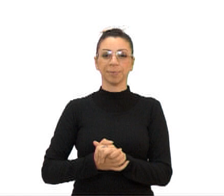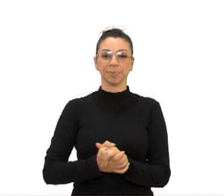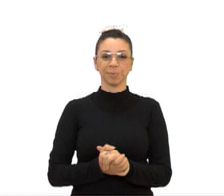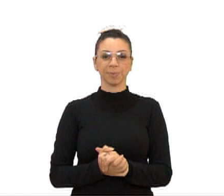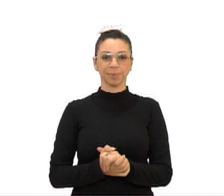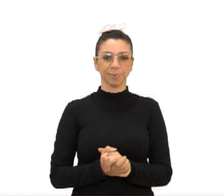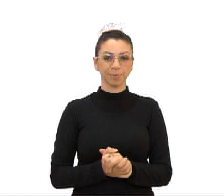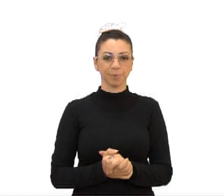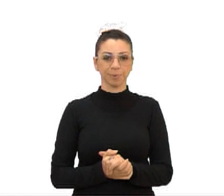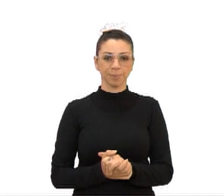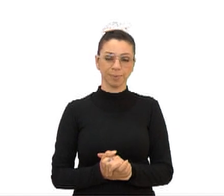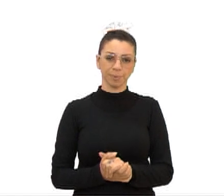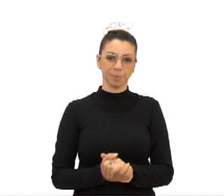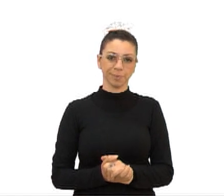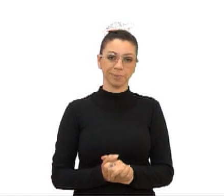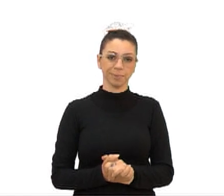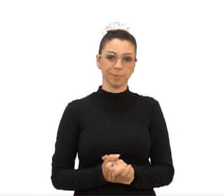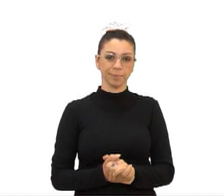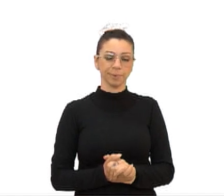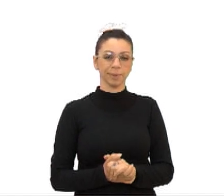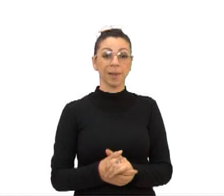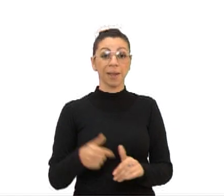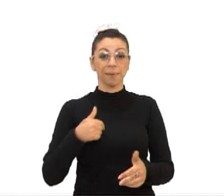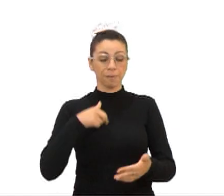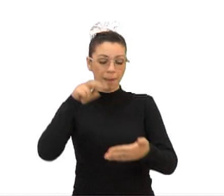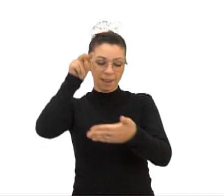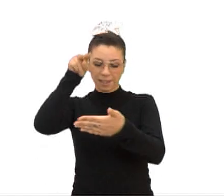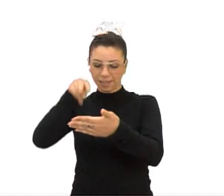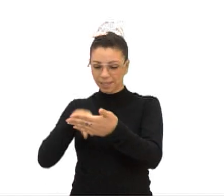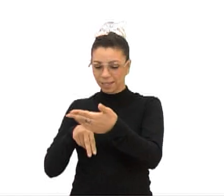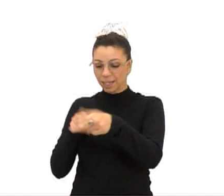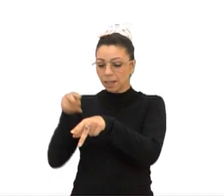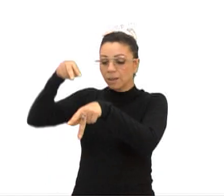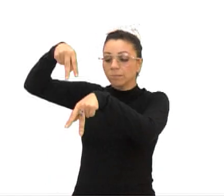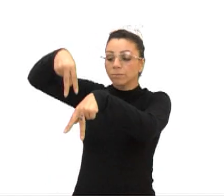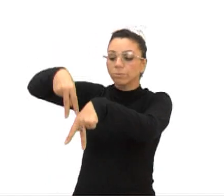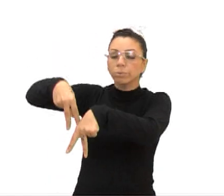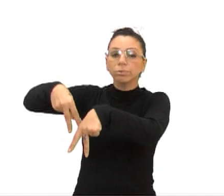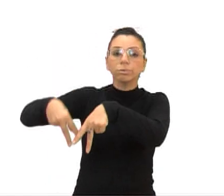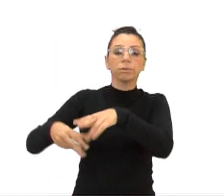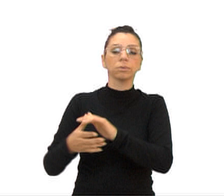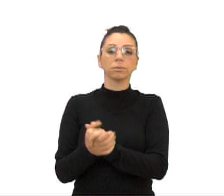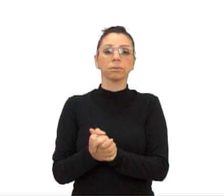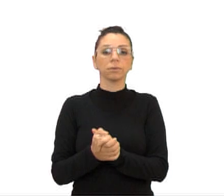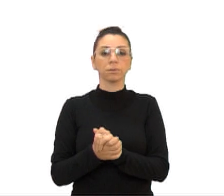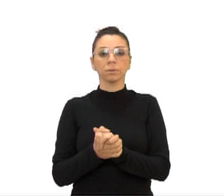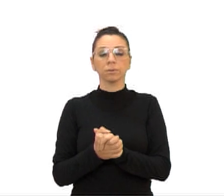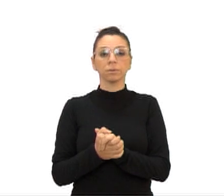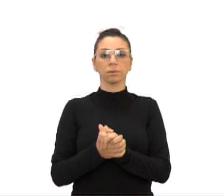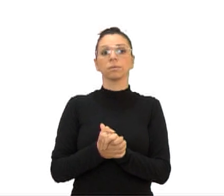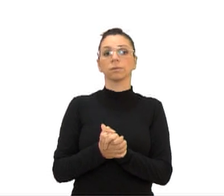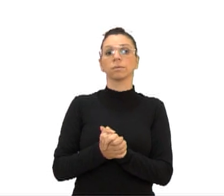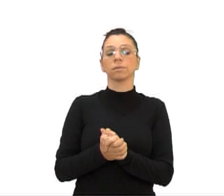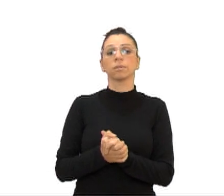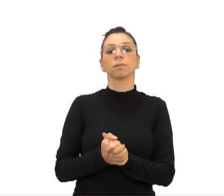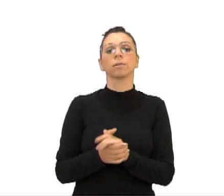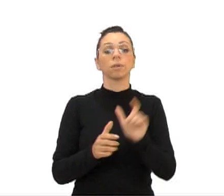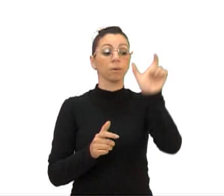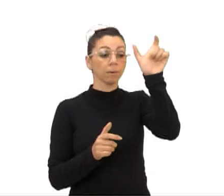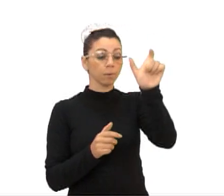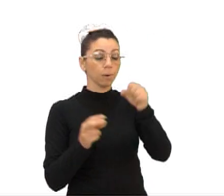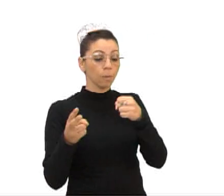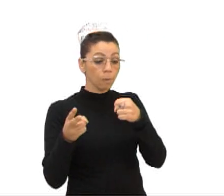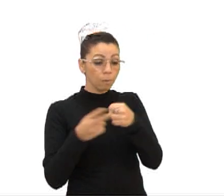trecho, vou só dar uma lida por cima dos seus ombros. O verbo exprime uma ação ou